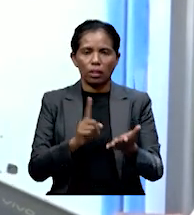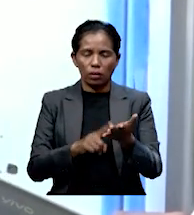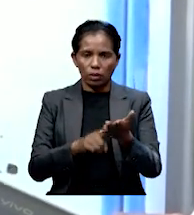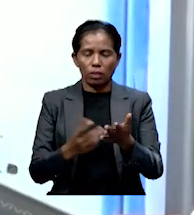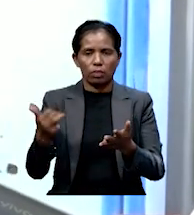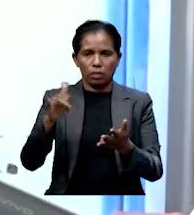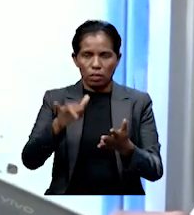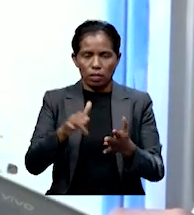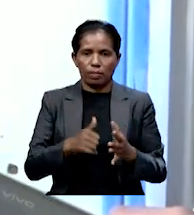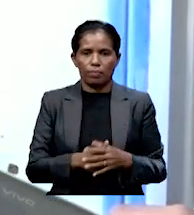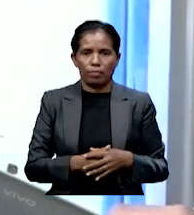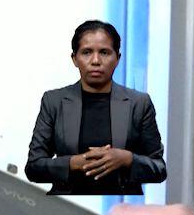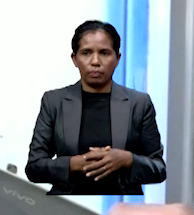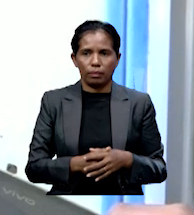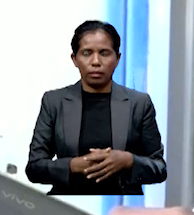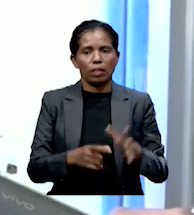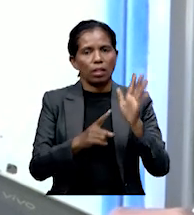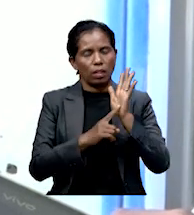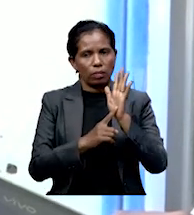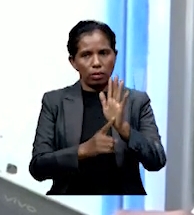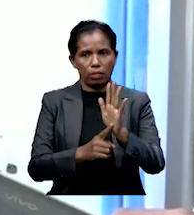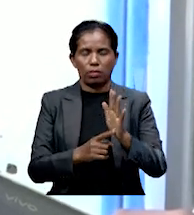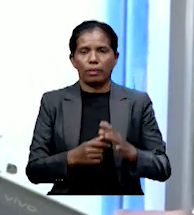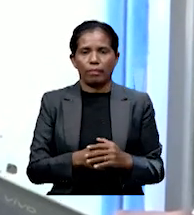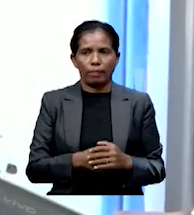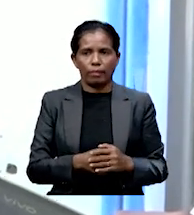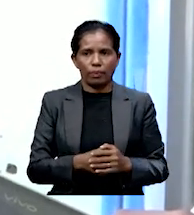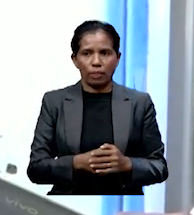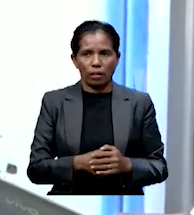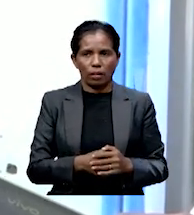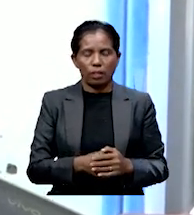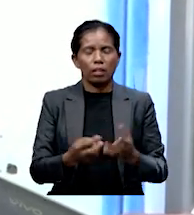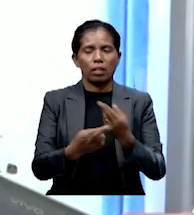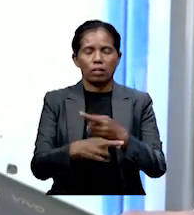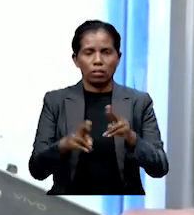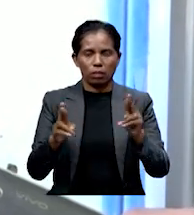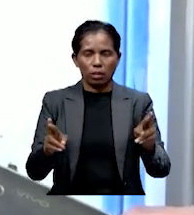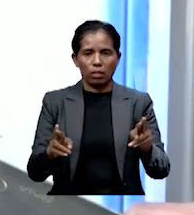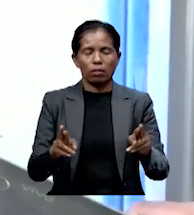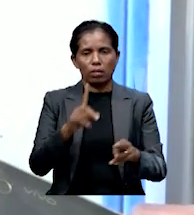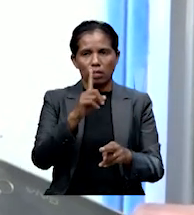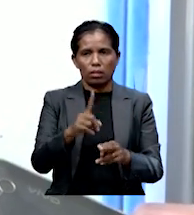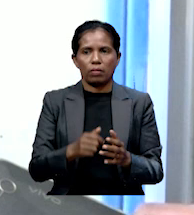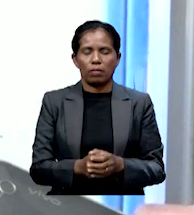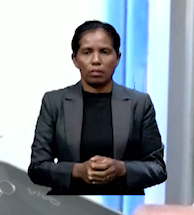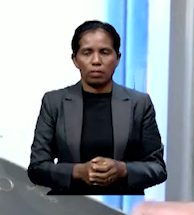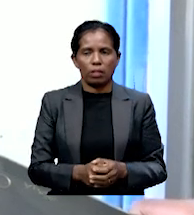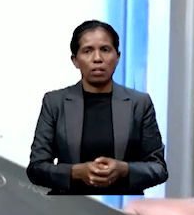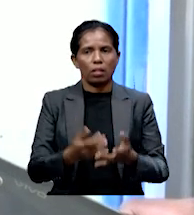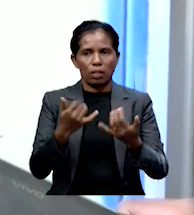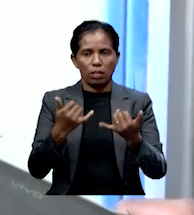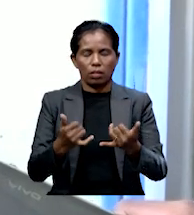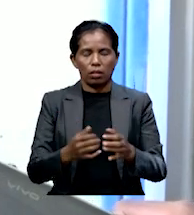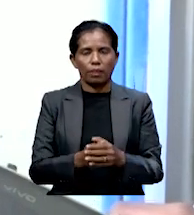maca hatur katak iha resultado ida ba fixação salário né. Enquanto dedão né,